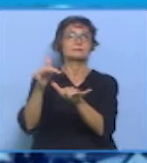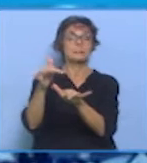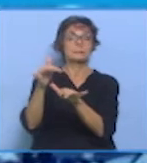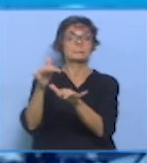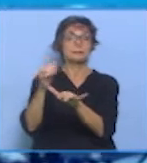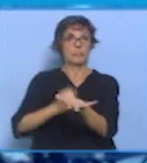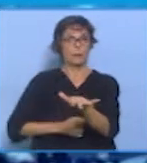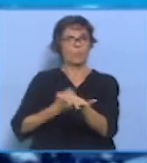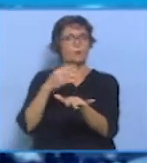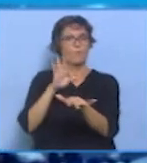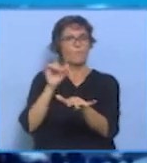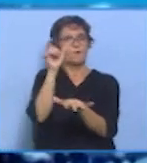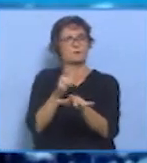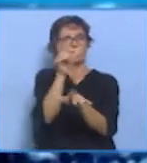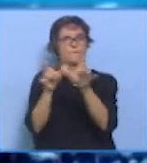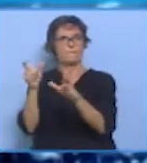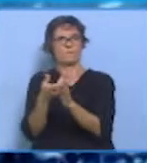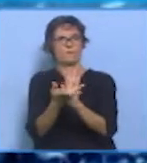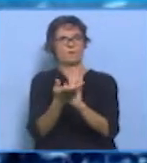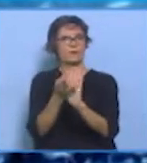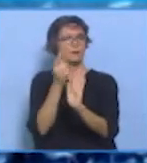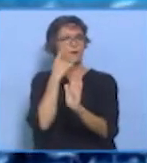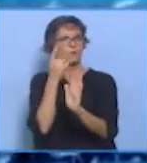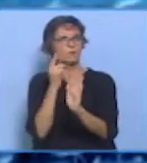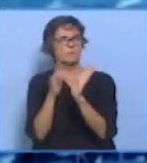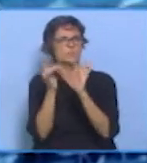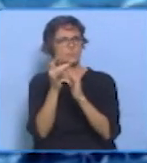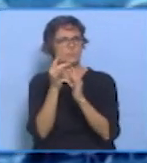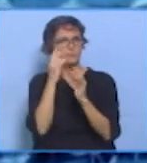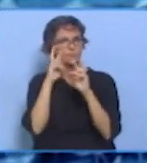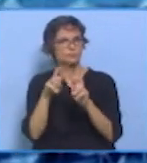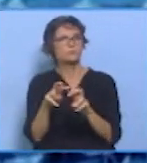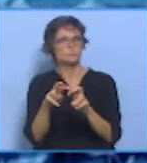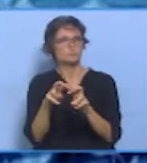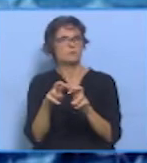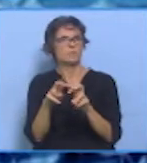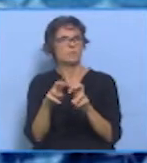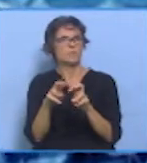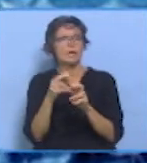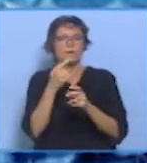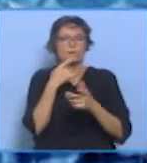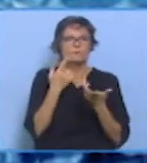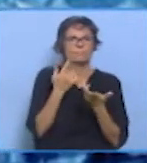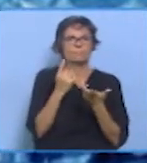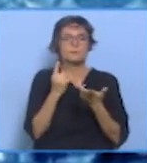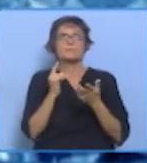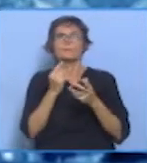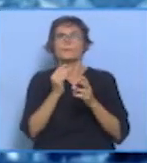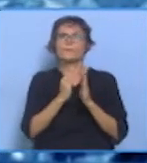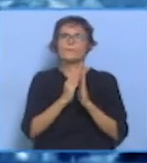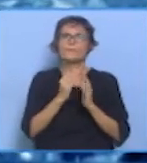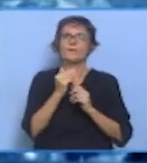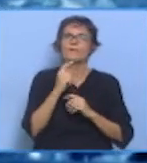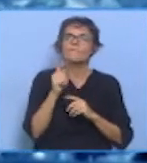desconhecimento acerca da fé e acerca do próprio Senhor Jesus. E então aí ele percebe que ainda há uma urgência maior para